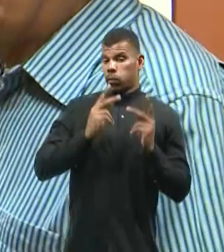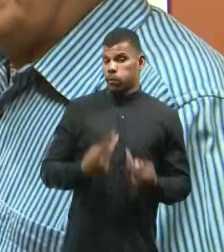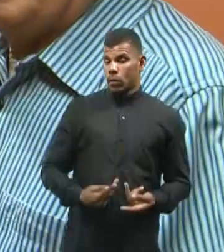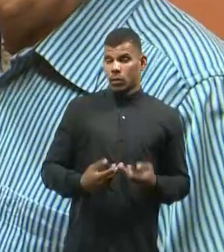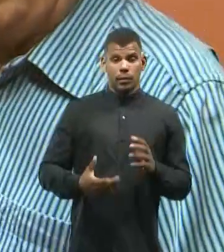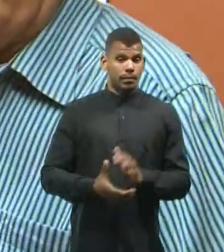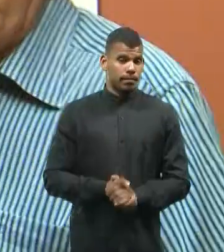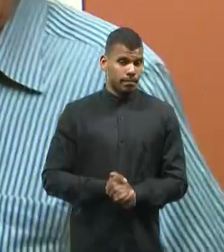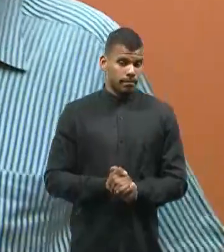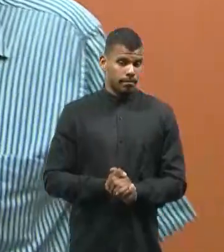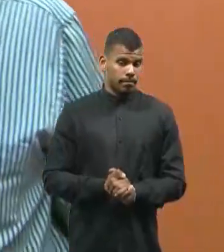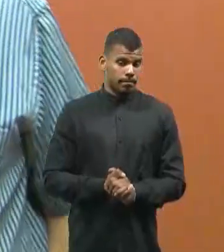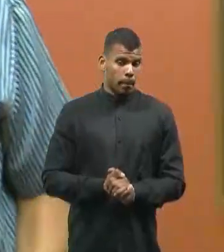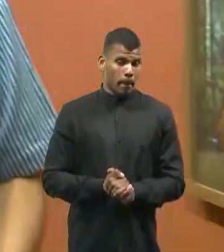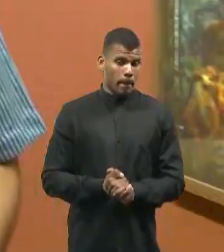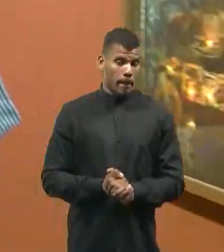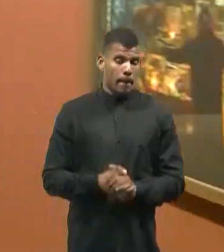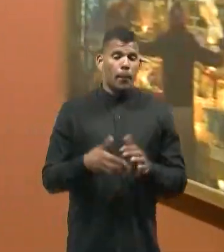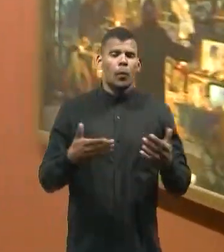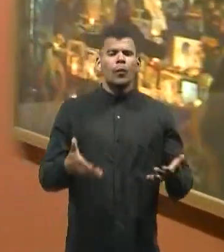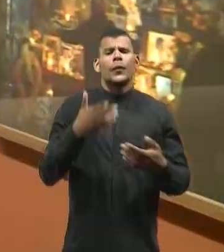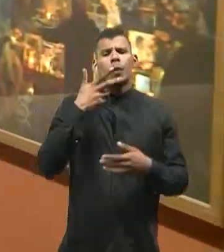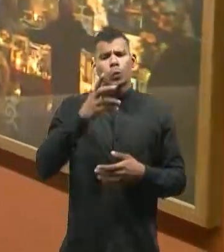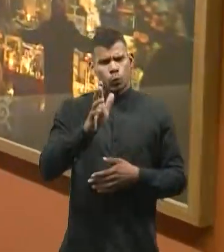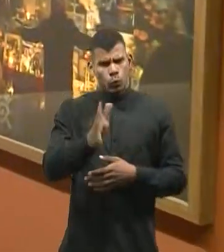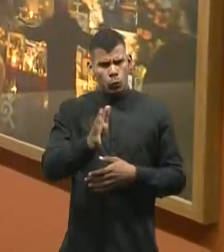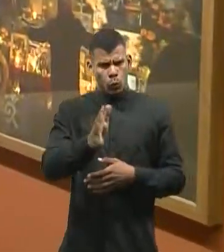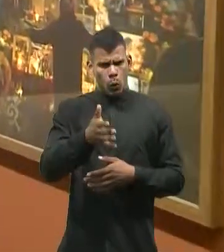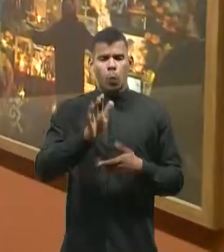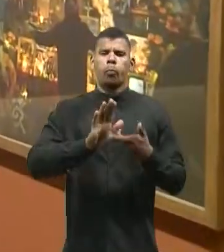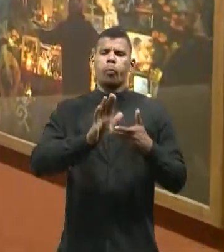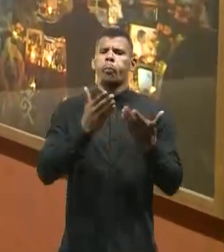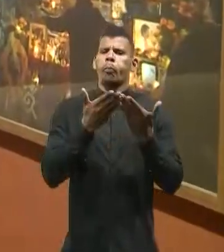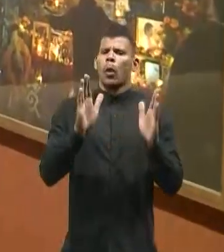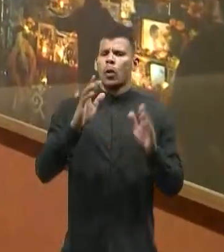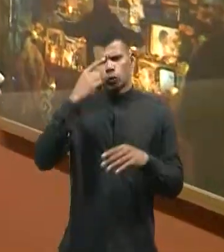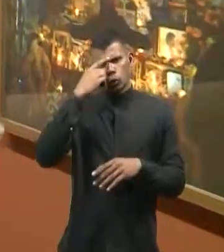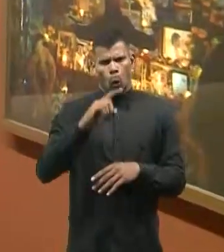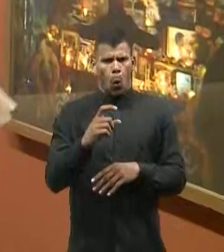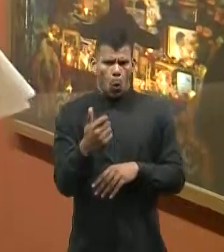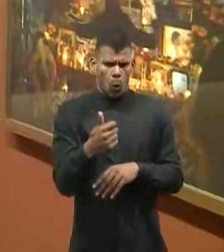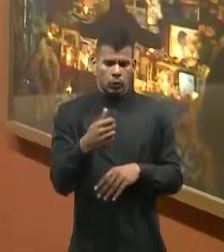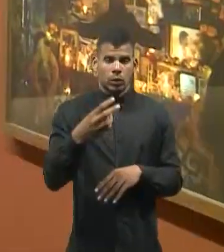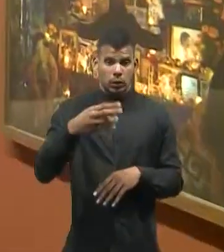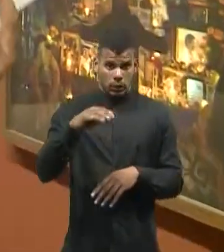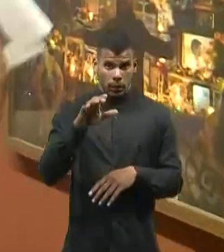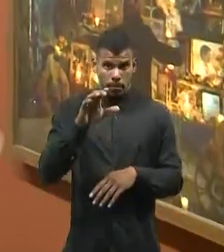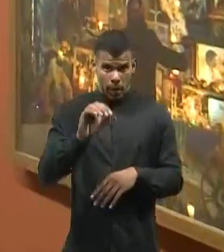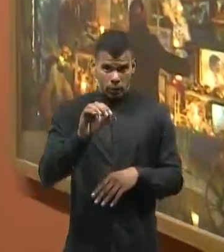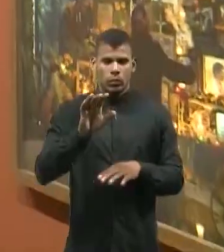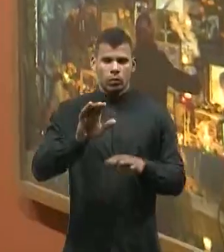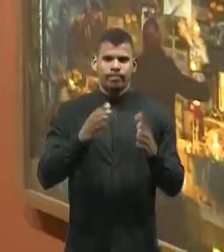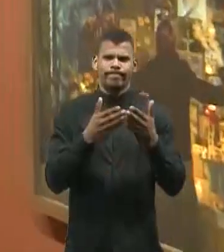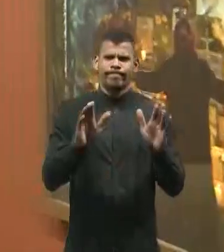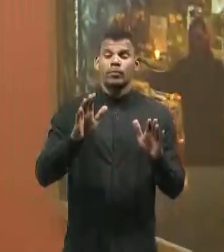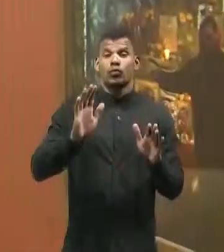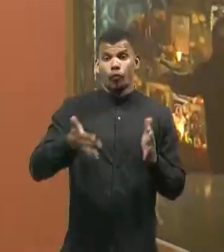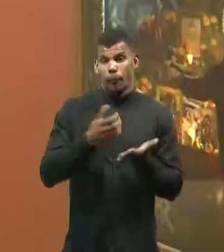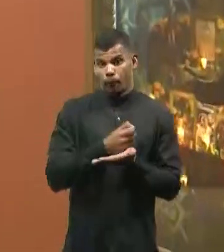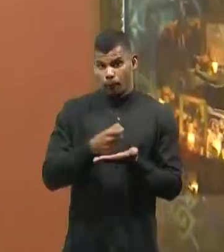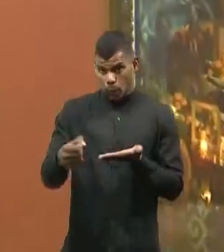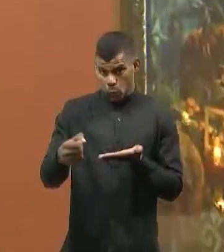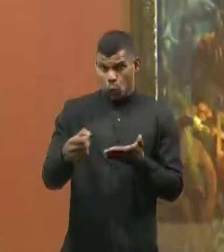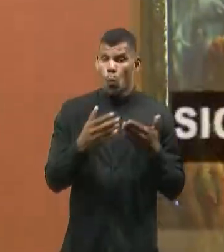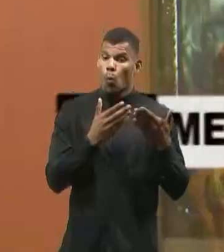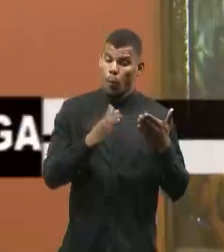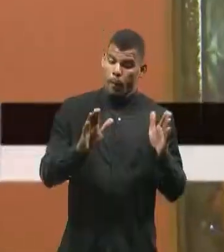certo. Bom, como a gente já disse, a exposição foi aberta no dia 11 de março. Dia 11 de março que já passou,